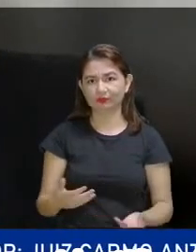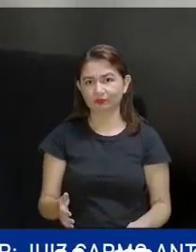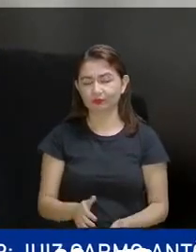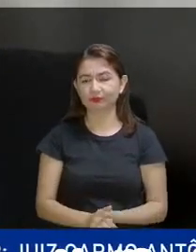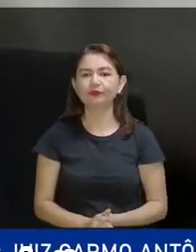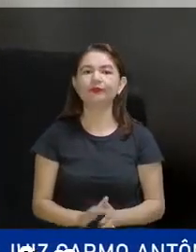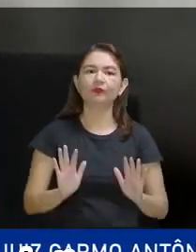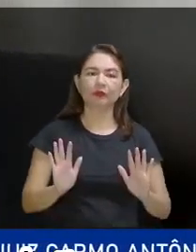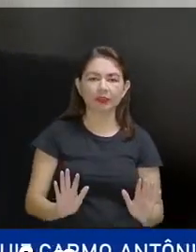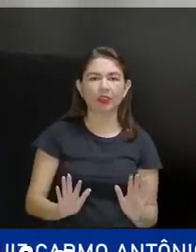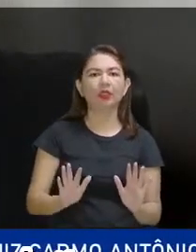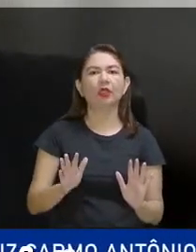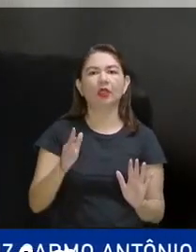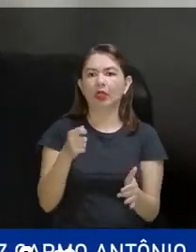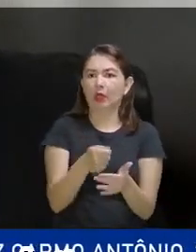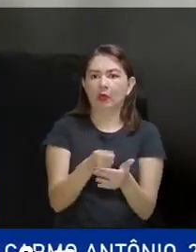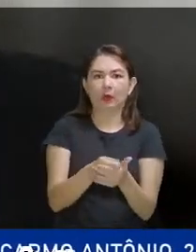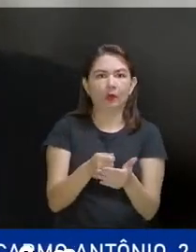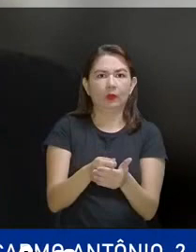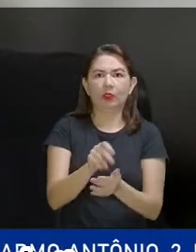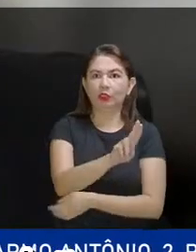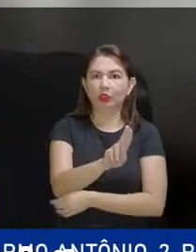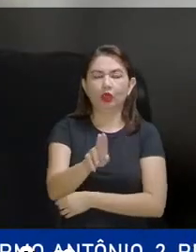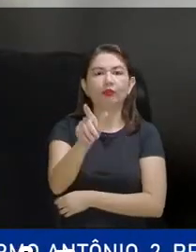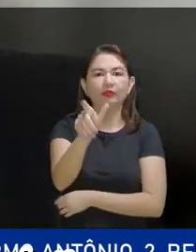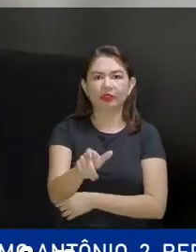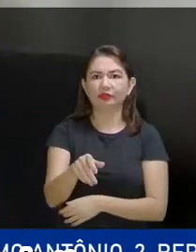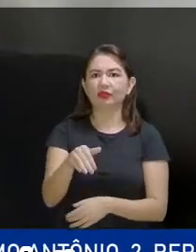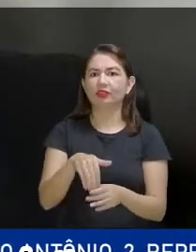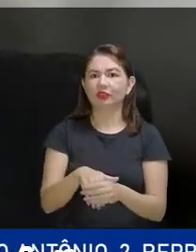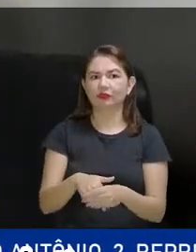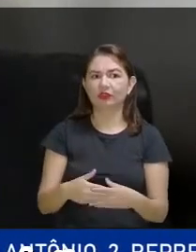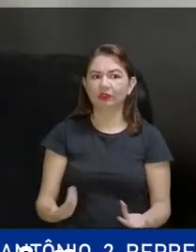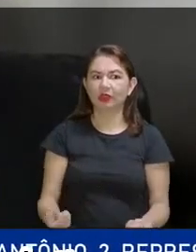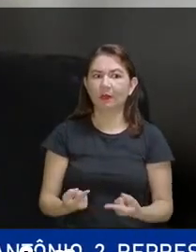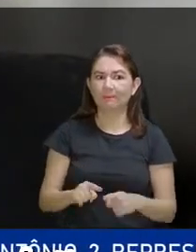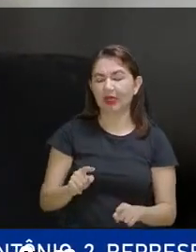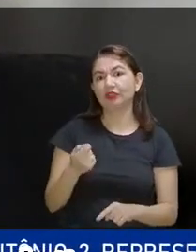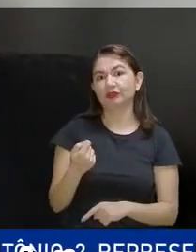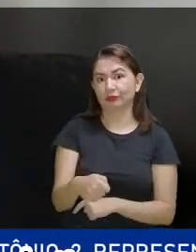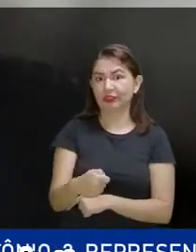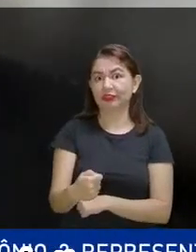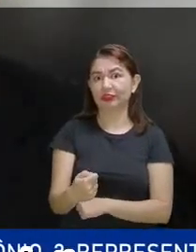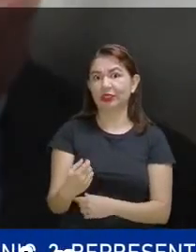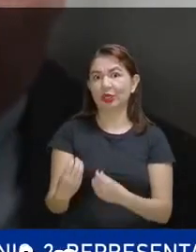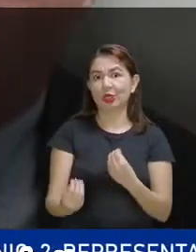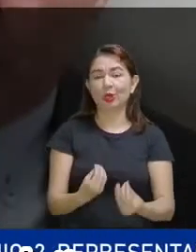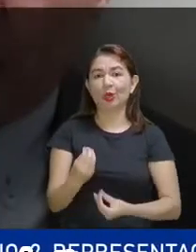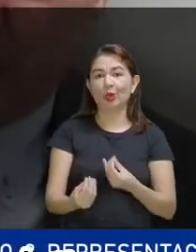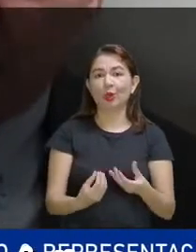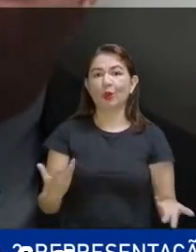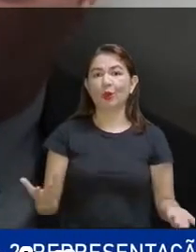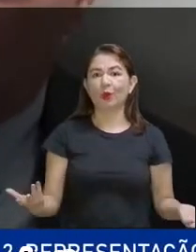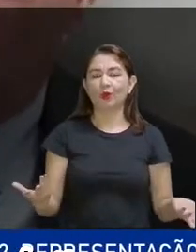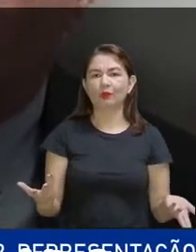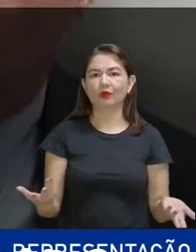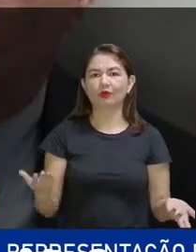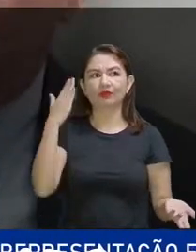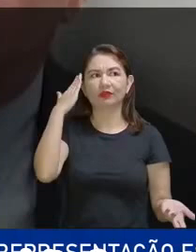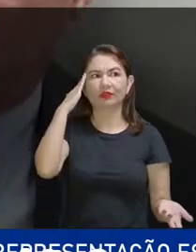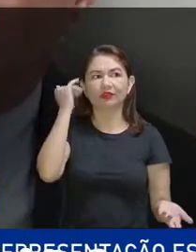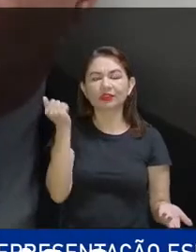a identificação, tá, do eleitor. Eu penso que sim. Como é que nós vamos falar que nós tivemos uma